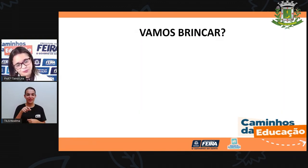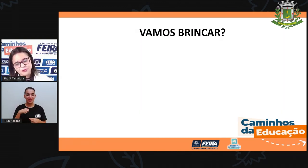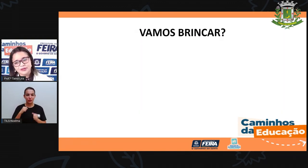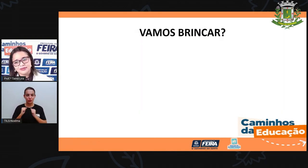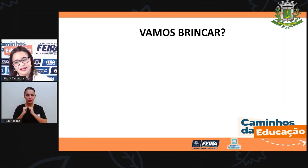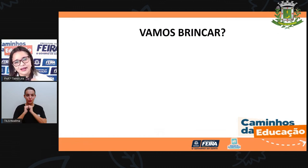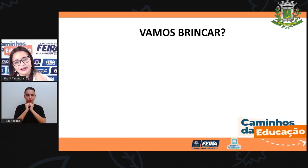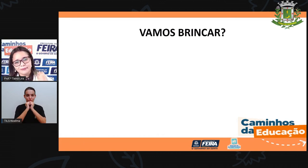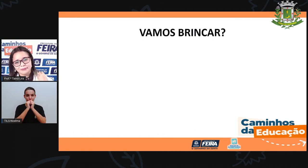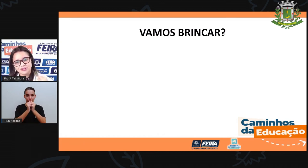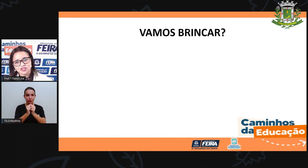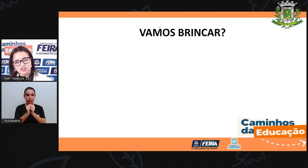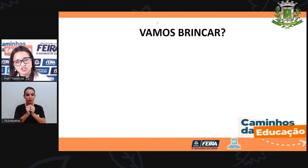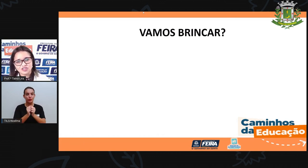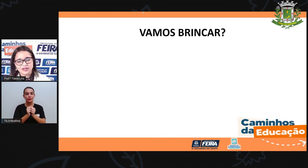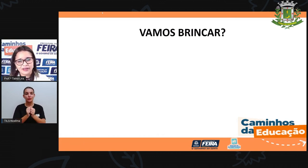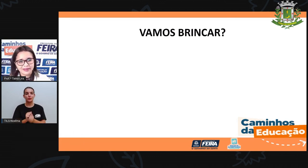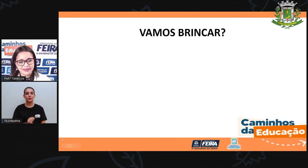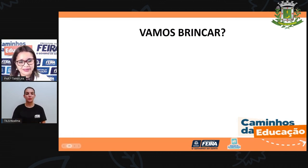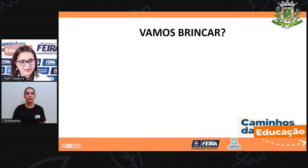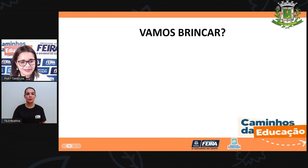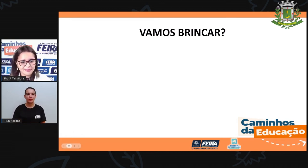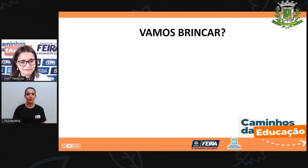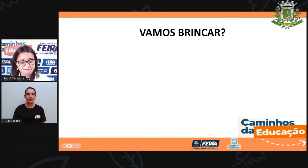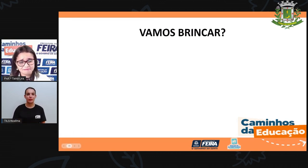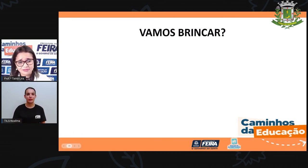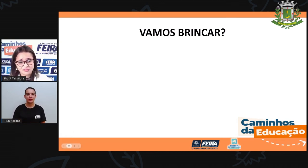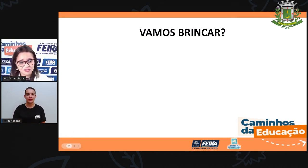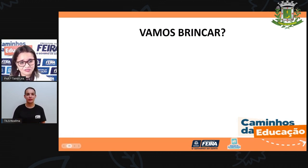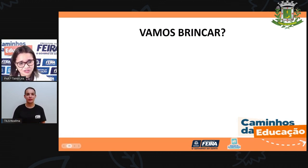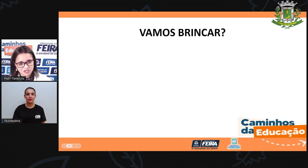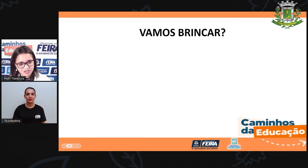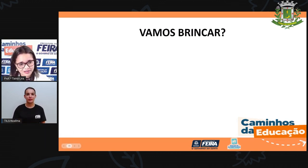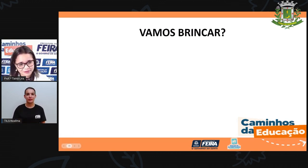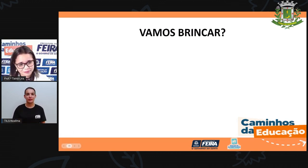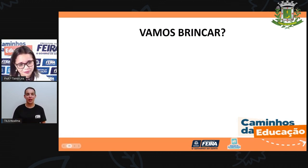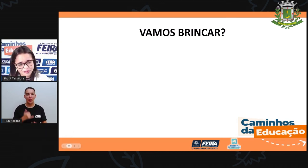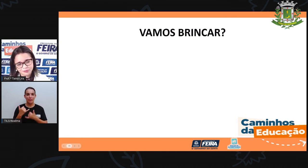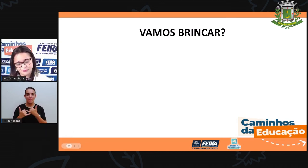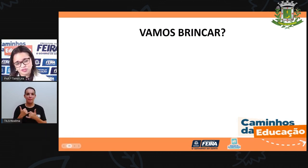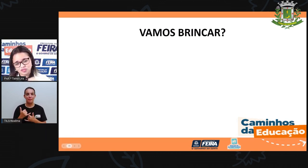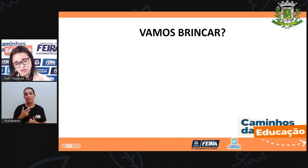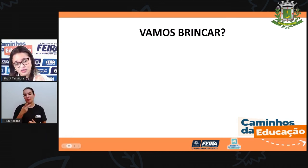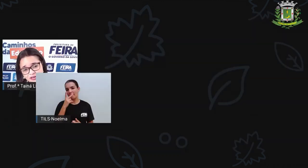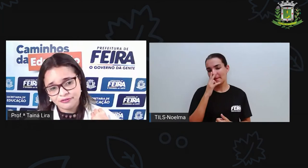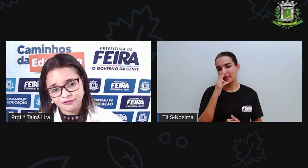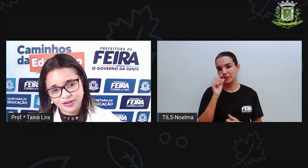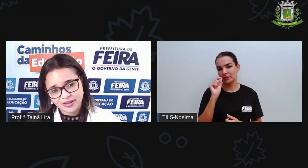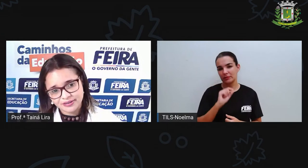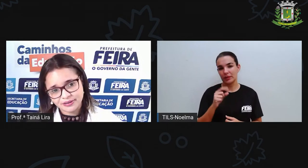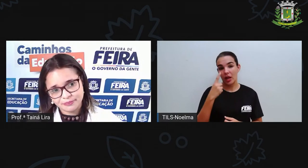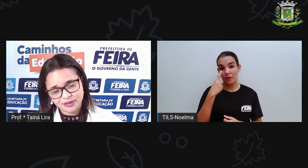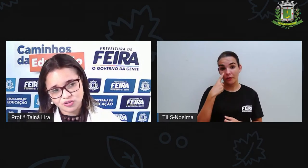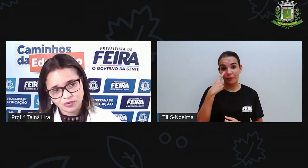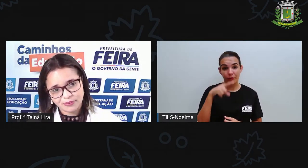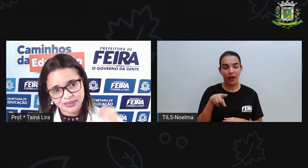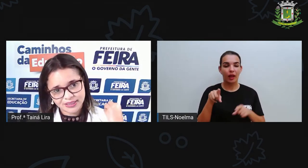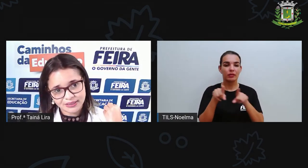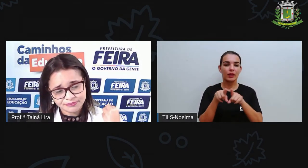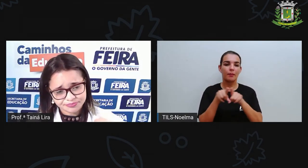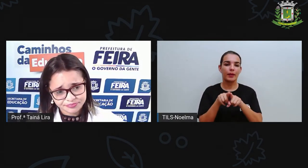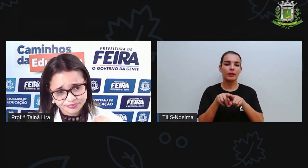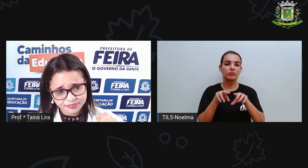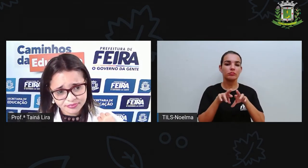pouquinho, tá? Para a gente se divertir aí um pouquinho, para a gente ver também de uma